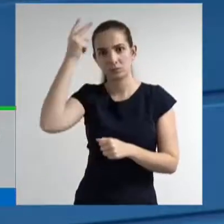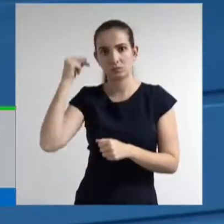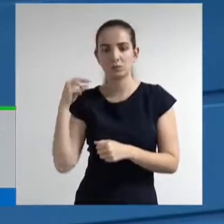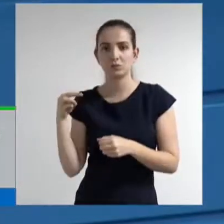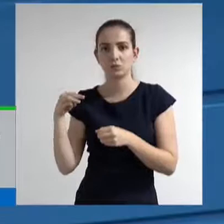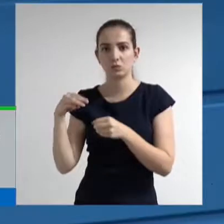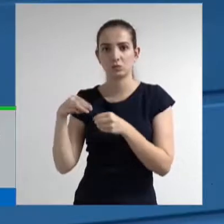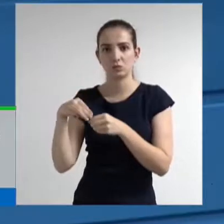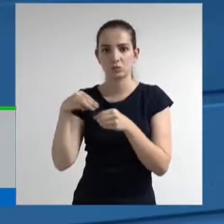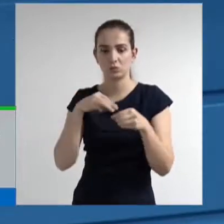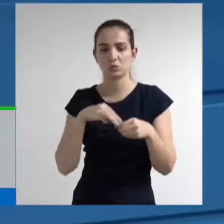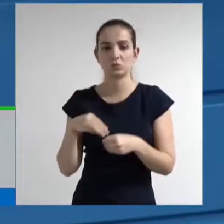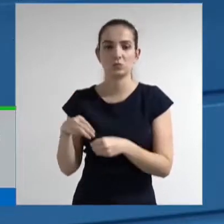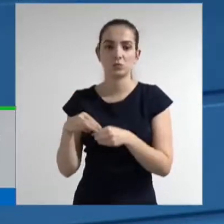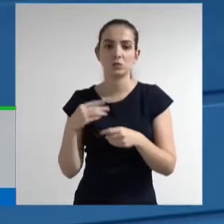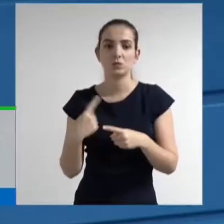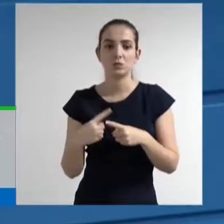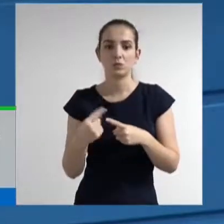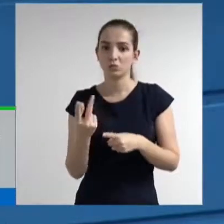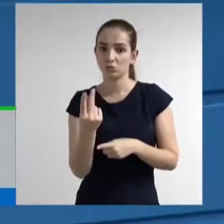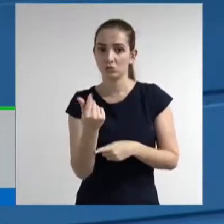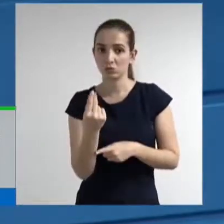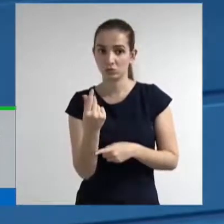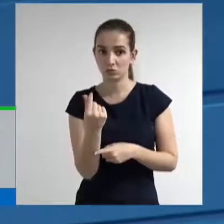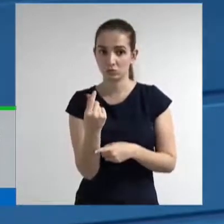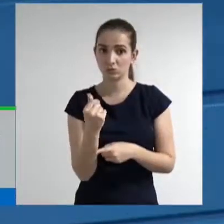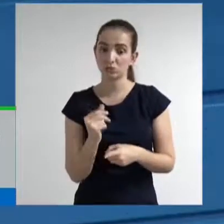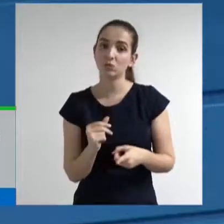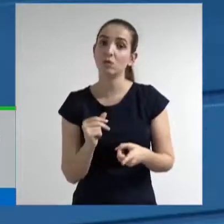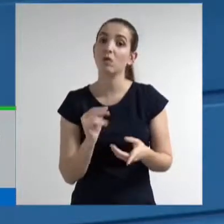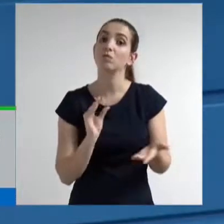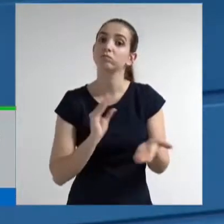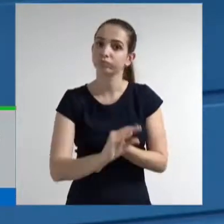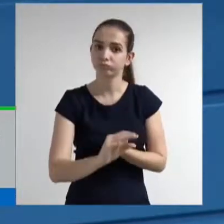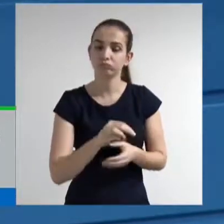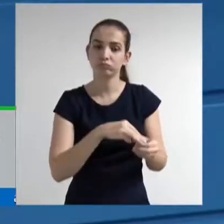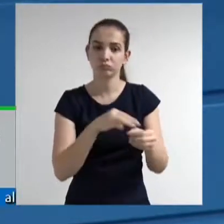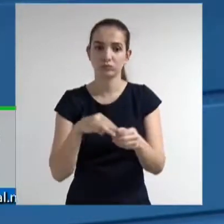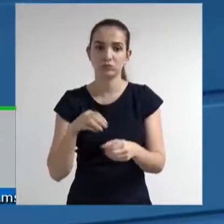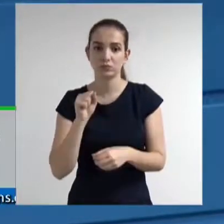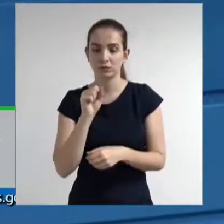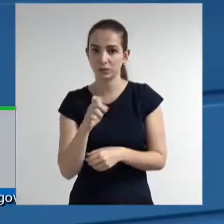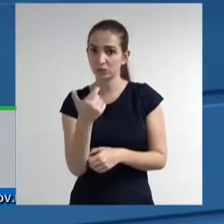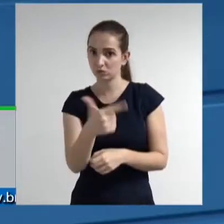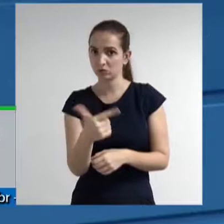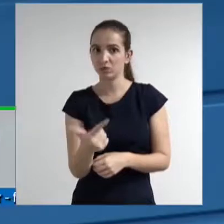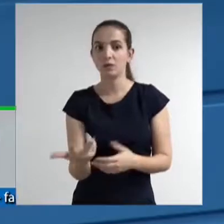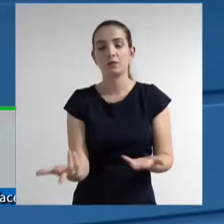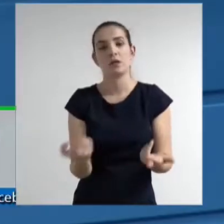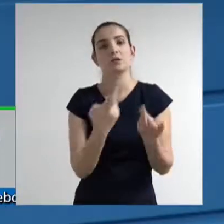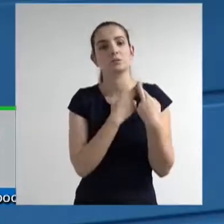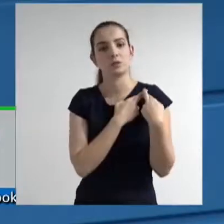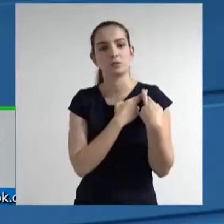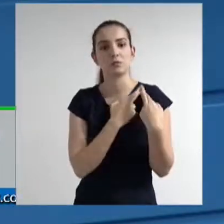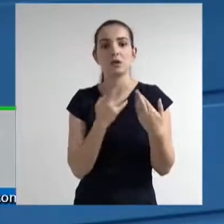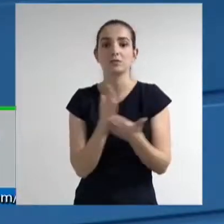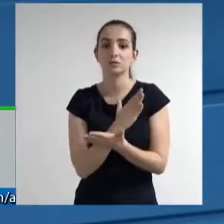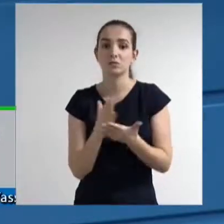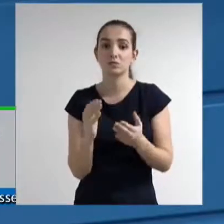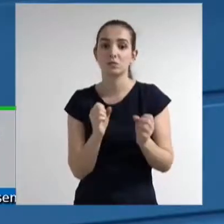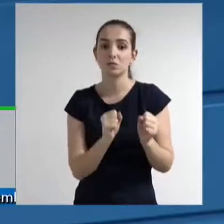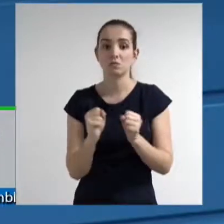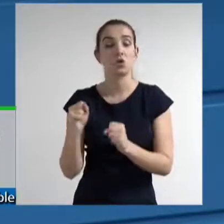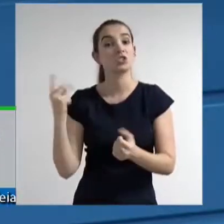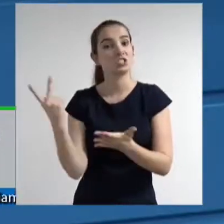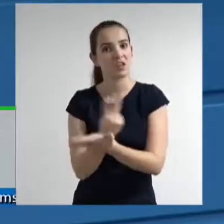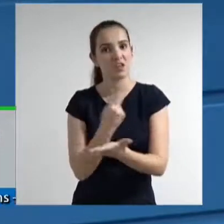interior. Um aporte financeiro que receberão, e se não tiverem responsabilidade podem incorrer